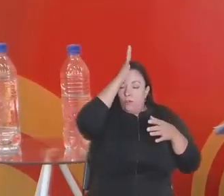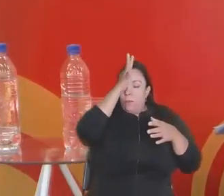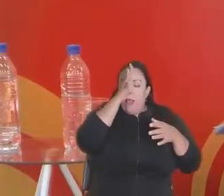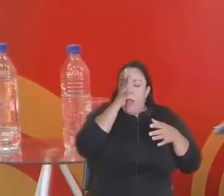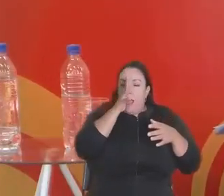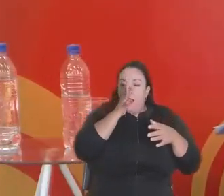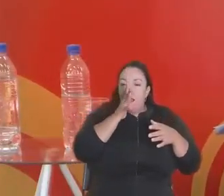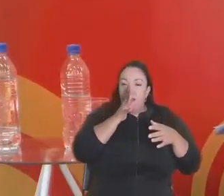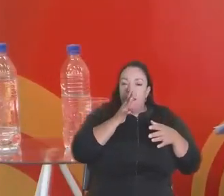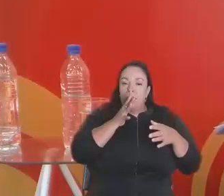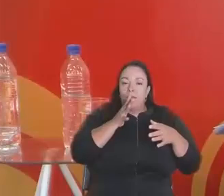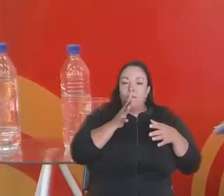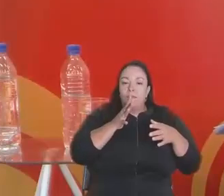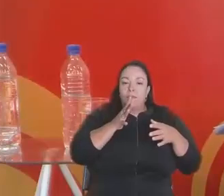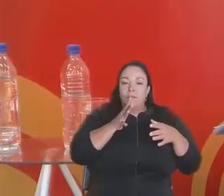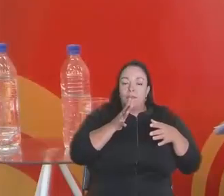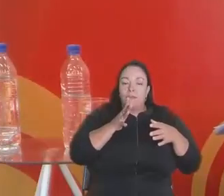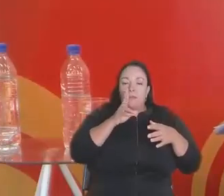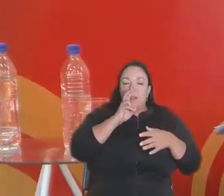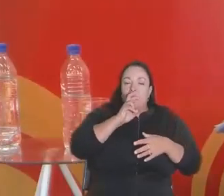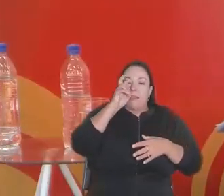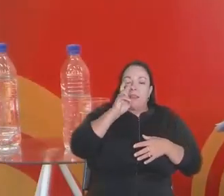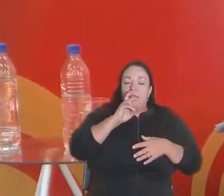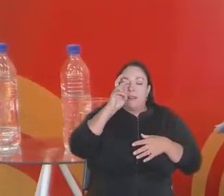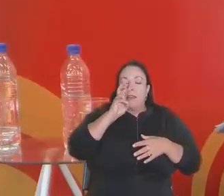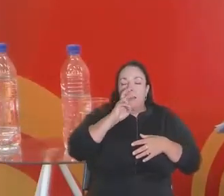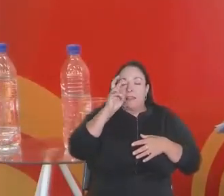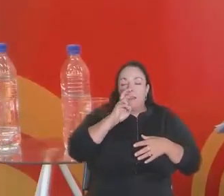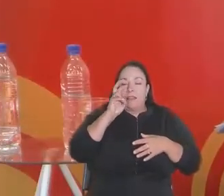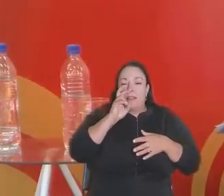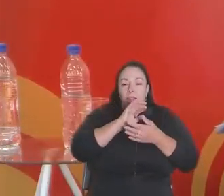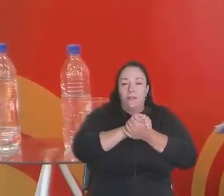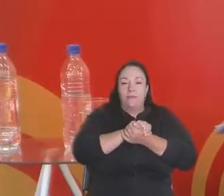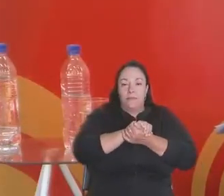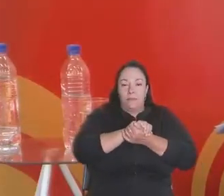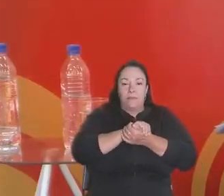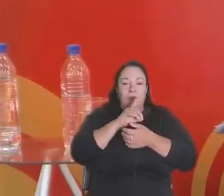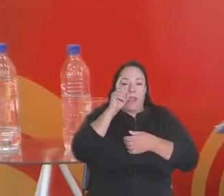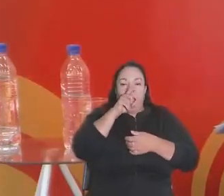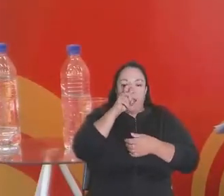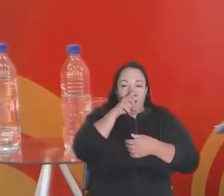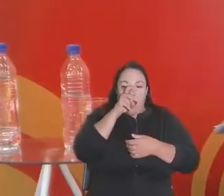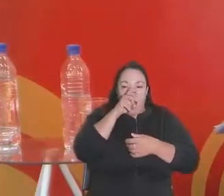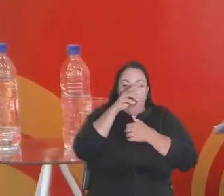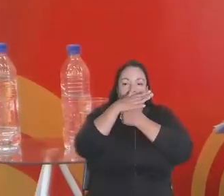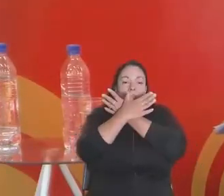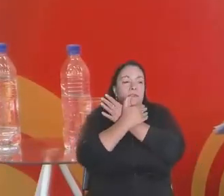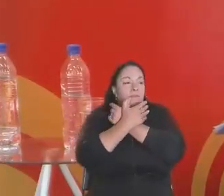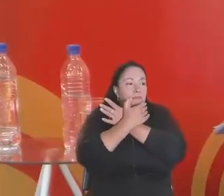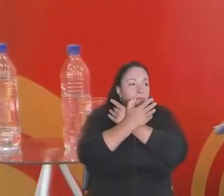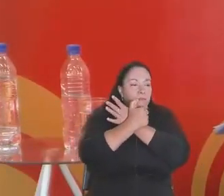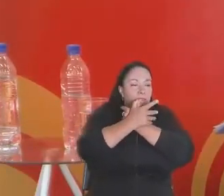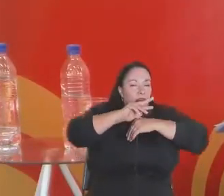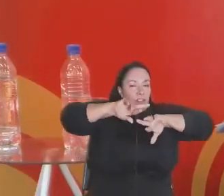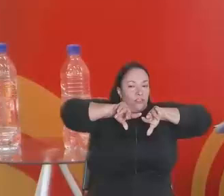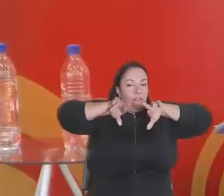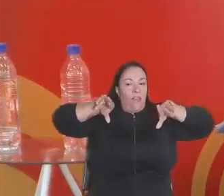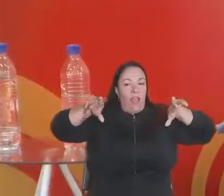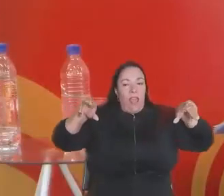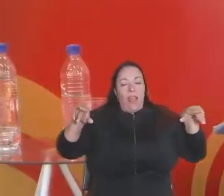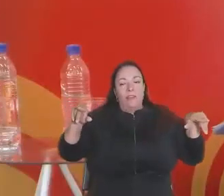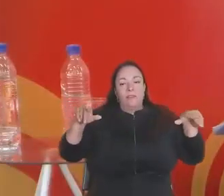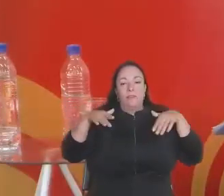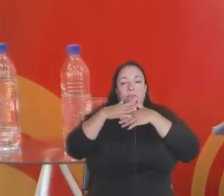senhora nem imagina o tanto que é bonito, né? Aí tem arara, imensidão de passarinho. E sempre